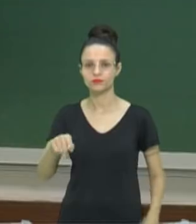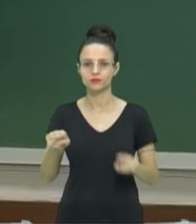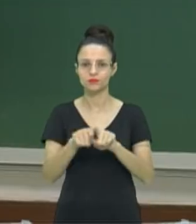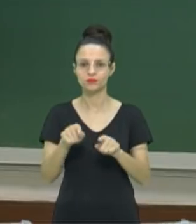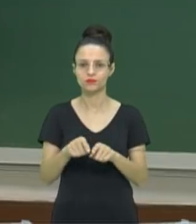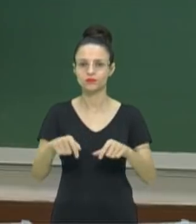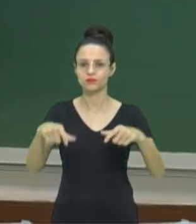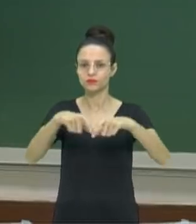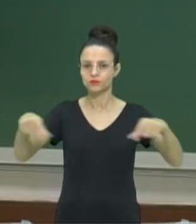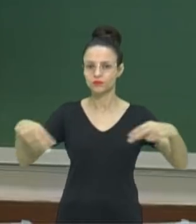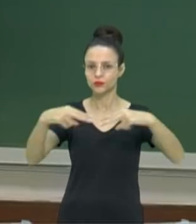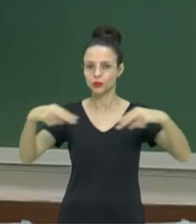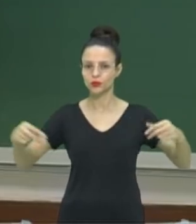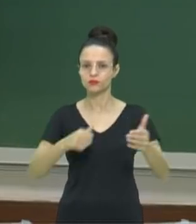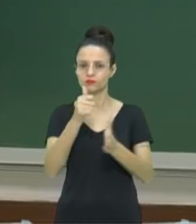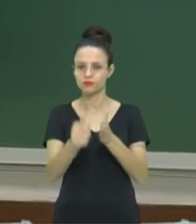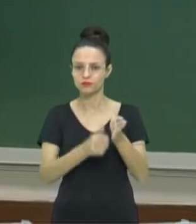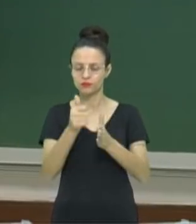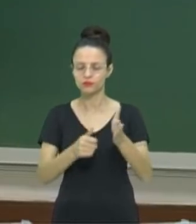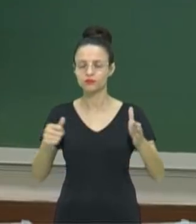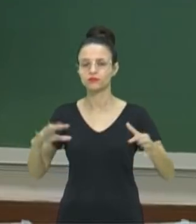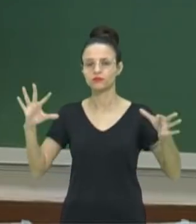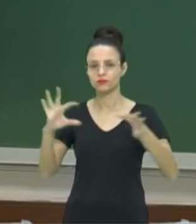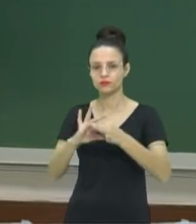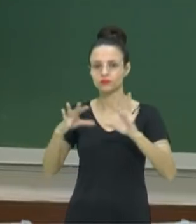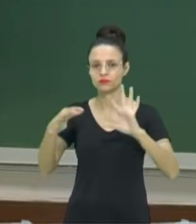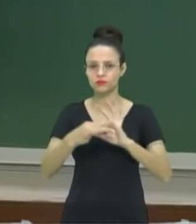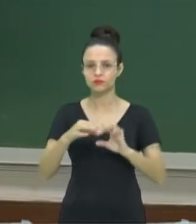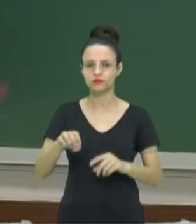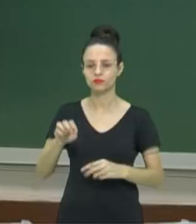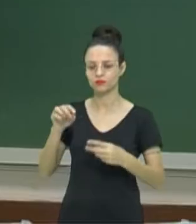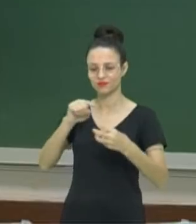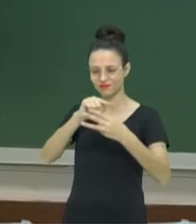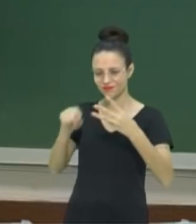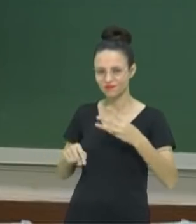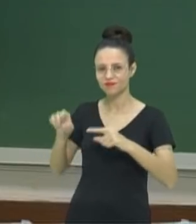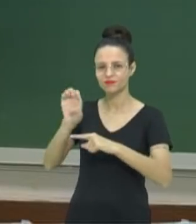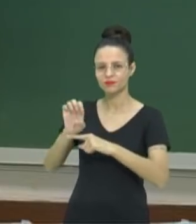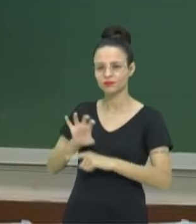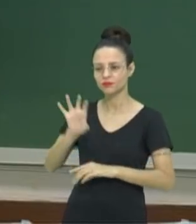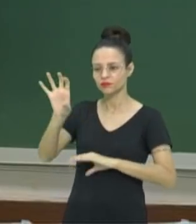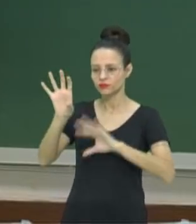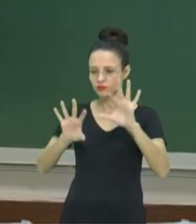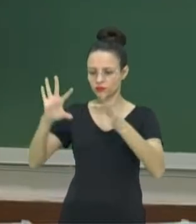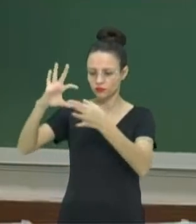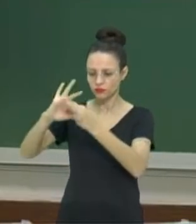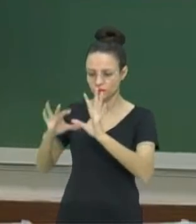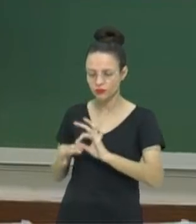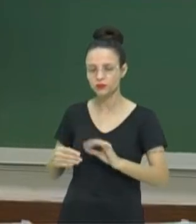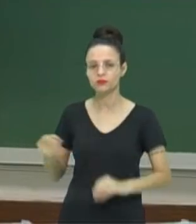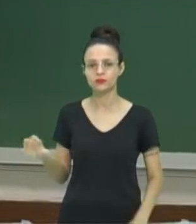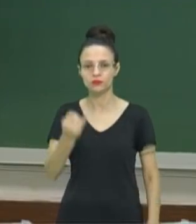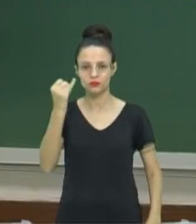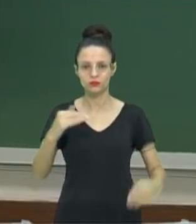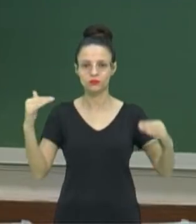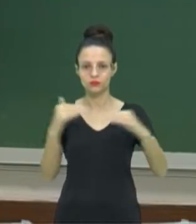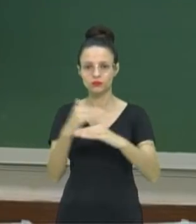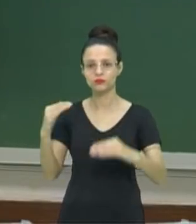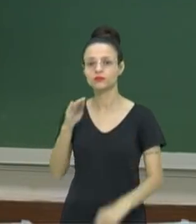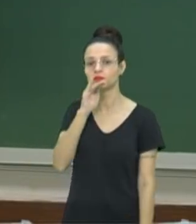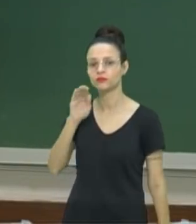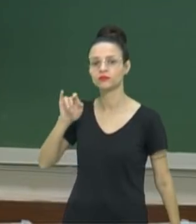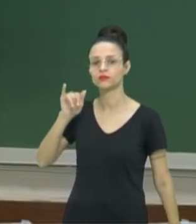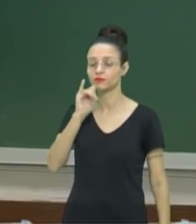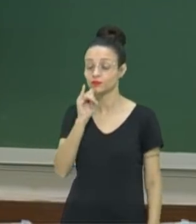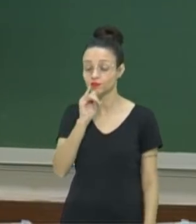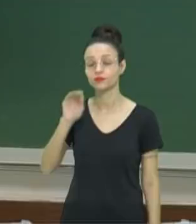ferrovias. As rodovias interligando os 3 estados, interligando com outras regiões, temos importantes rodovias como a BR-101,